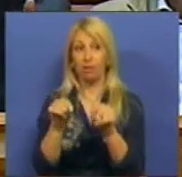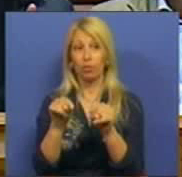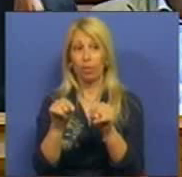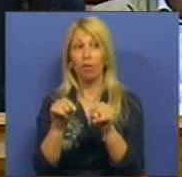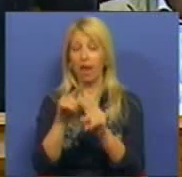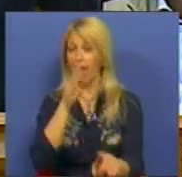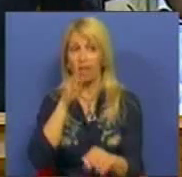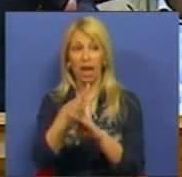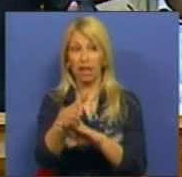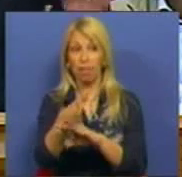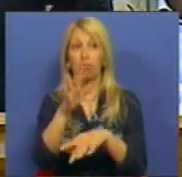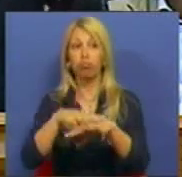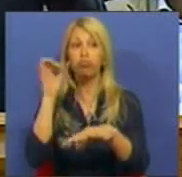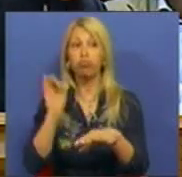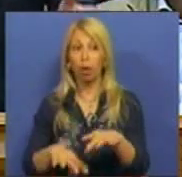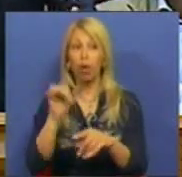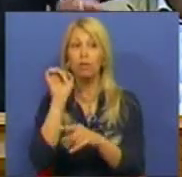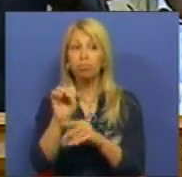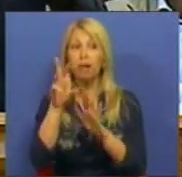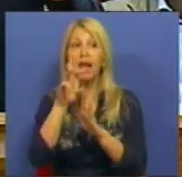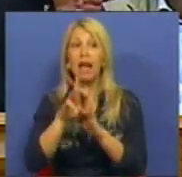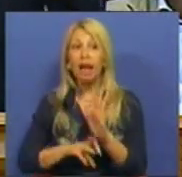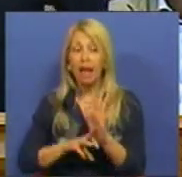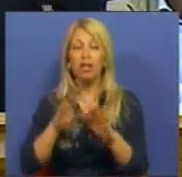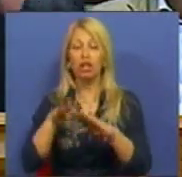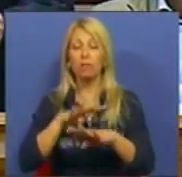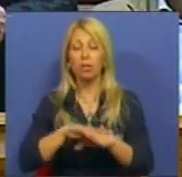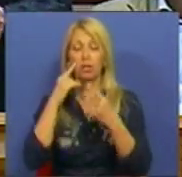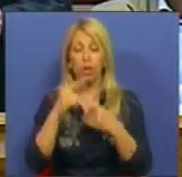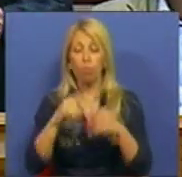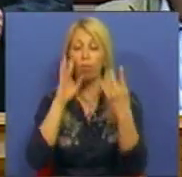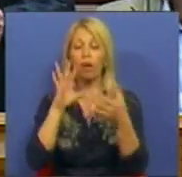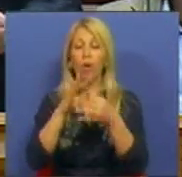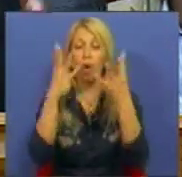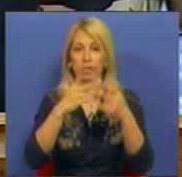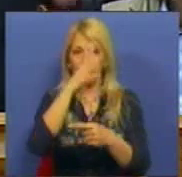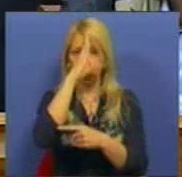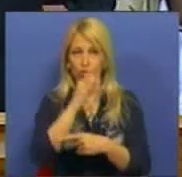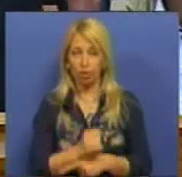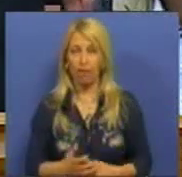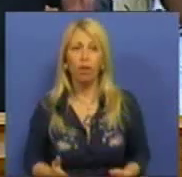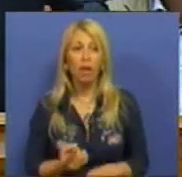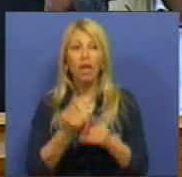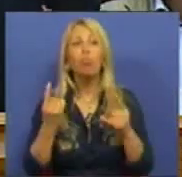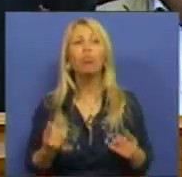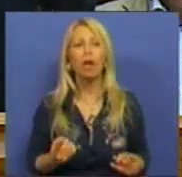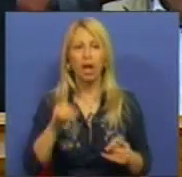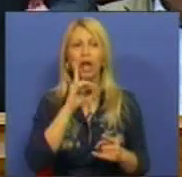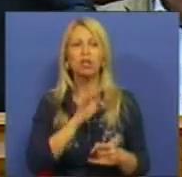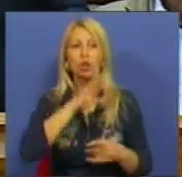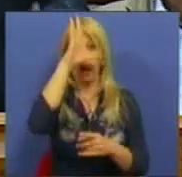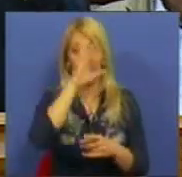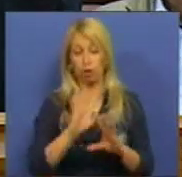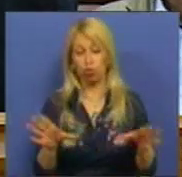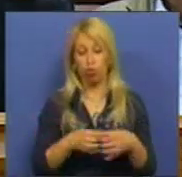provocado pelas regras da administração pública no Orçamento de Estado. E porquê é que a senhora Ministra, no Conselho